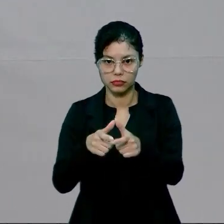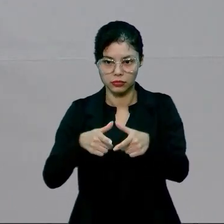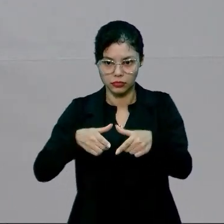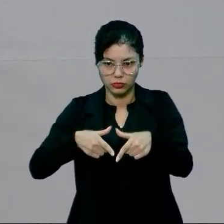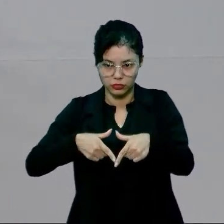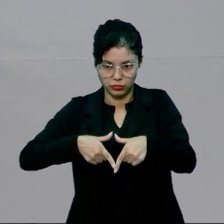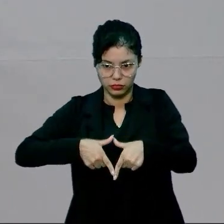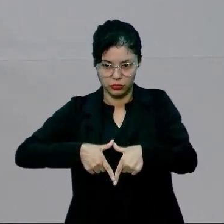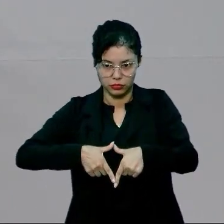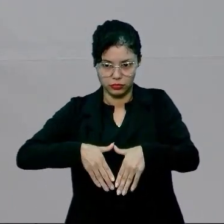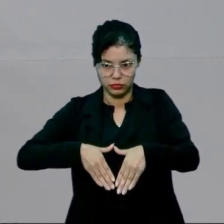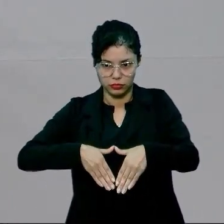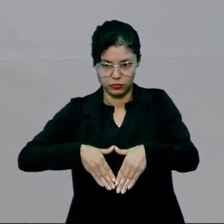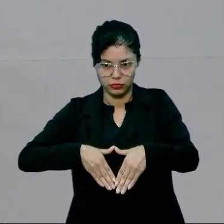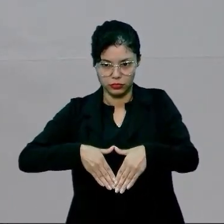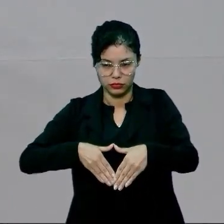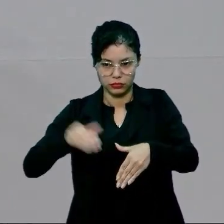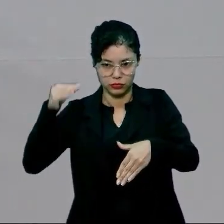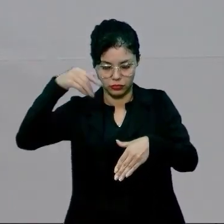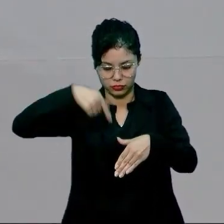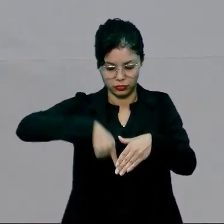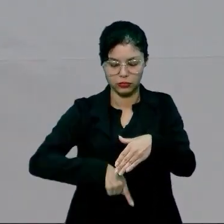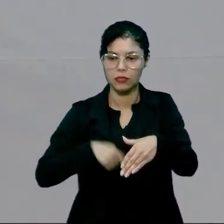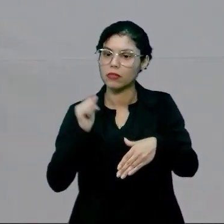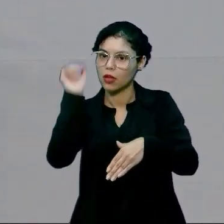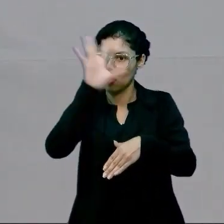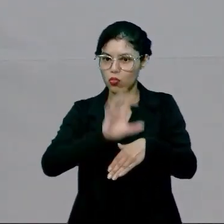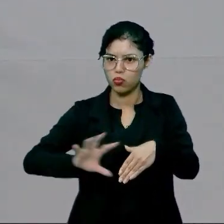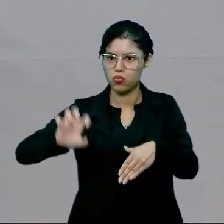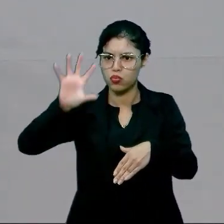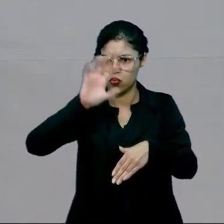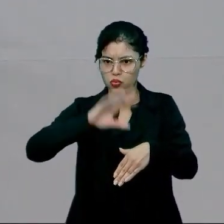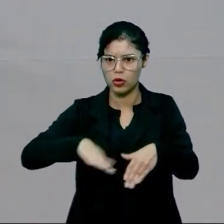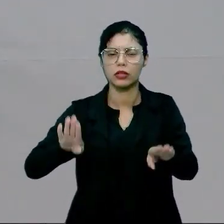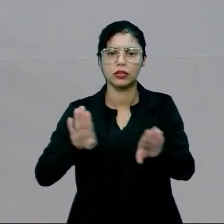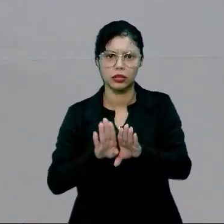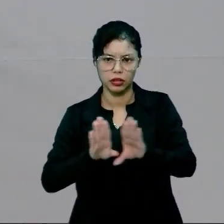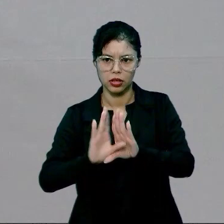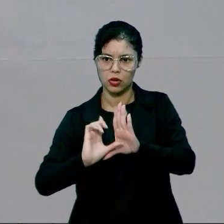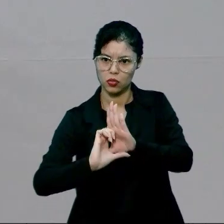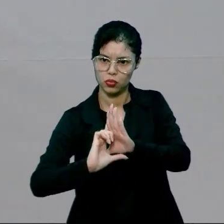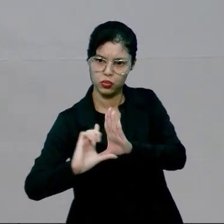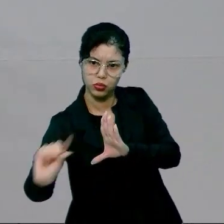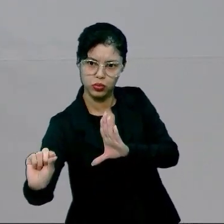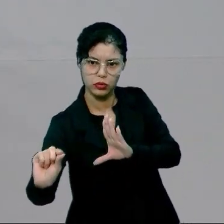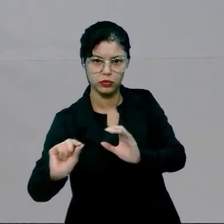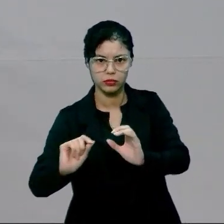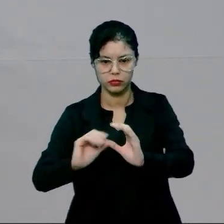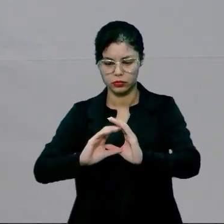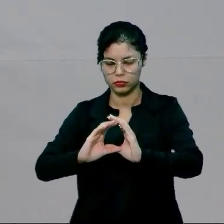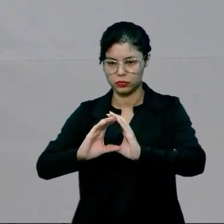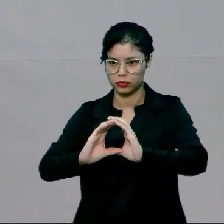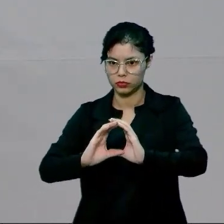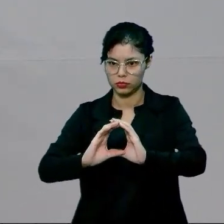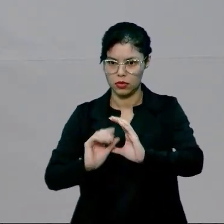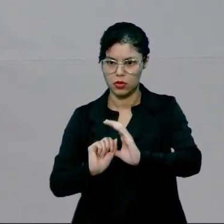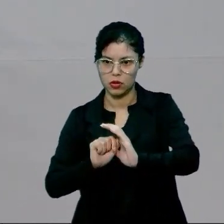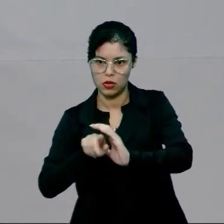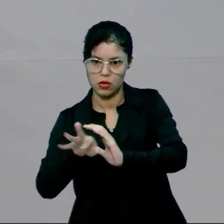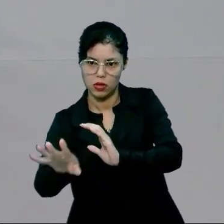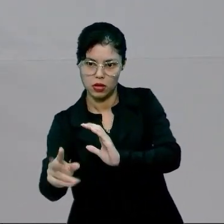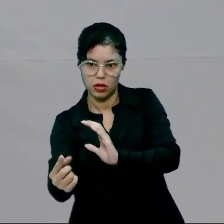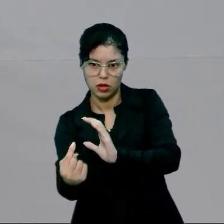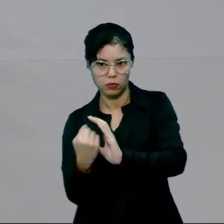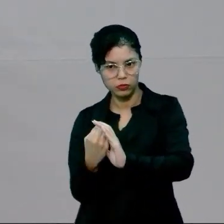abertura, né, que a planta tem, onde entra o gás carbônico, né, e sai também o gás oxigênio. É claro